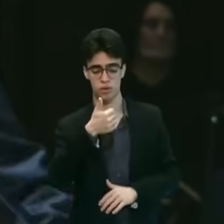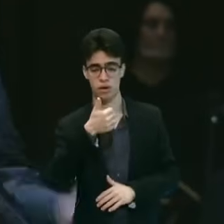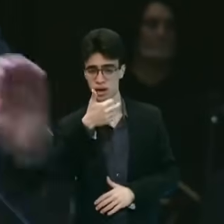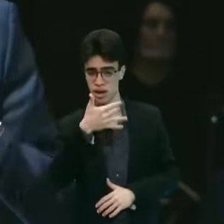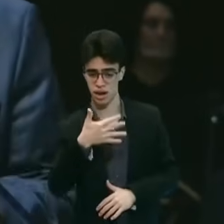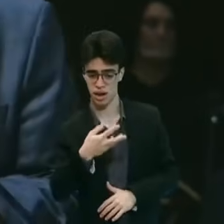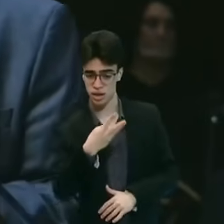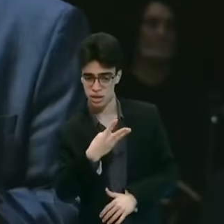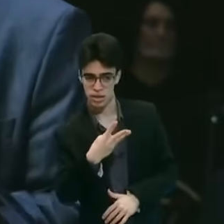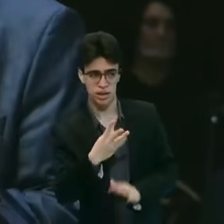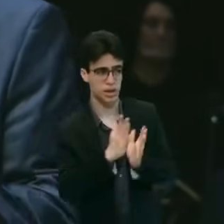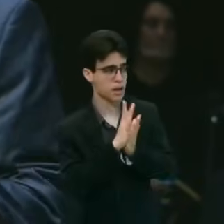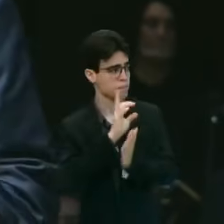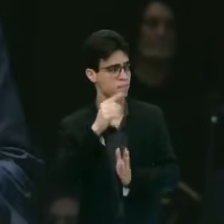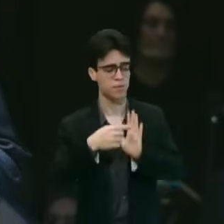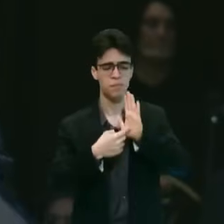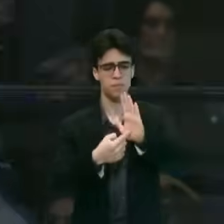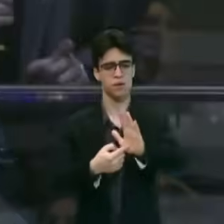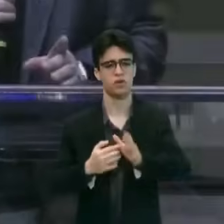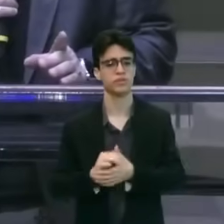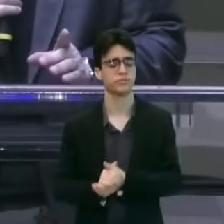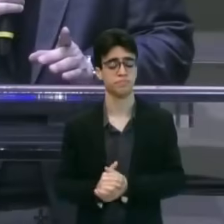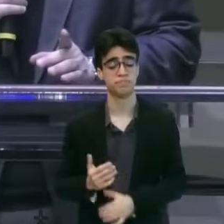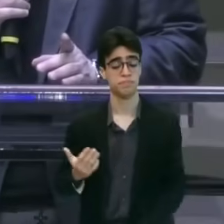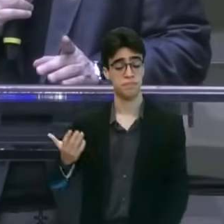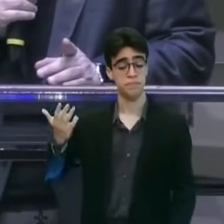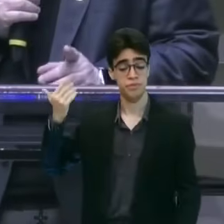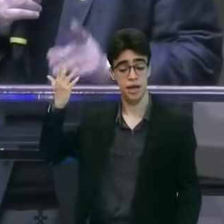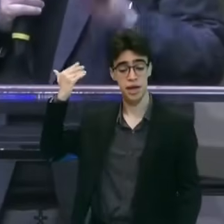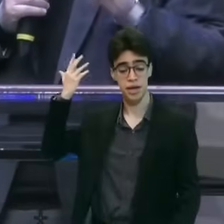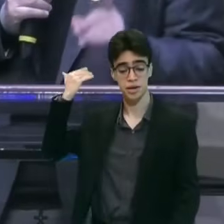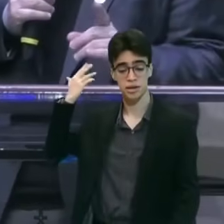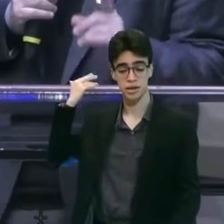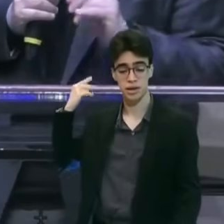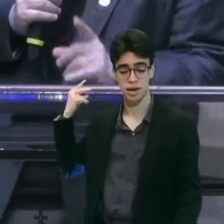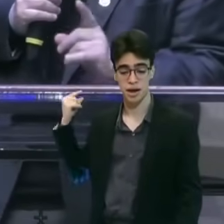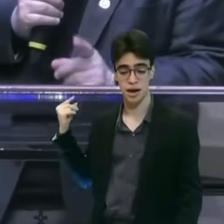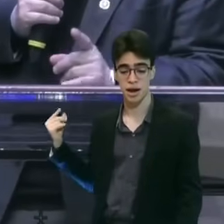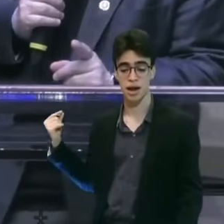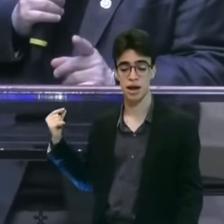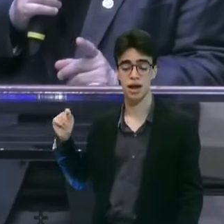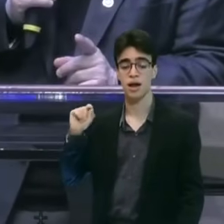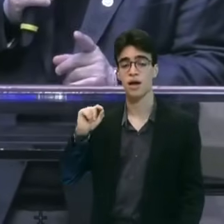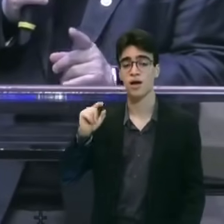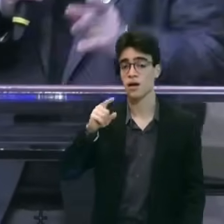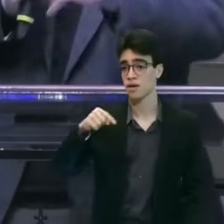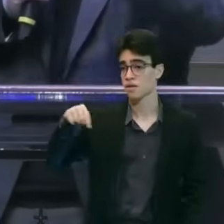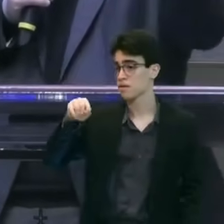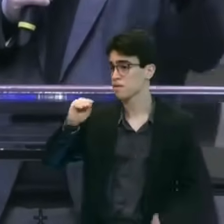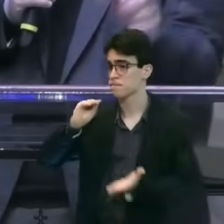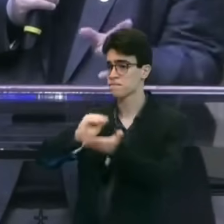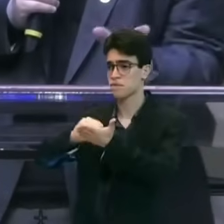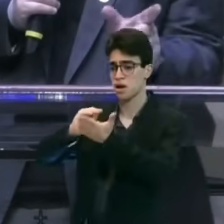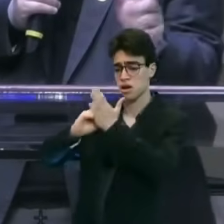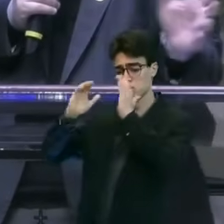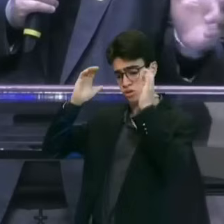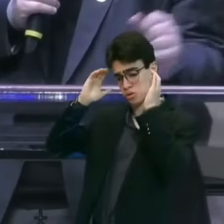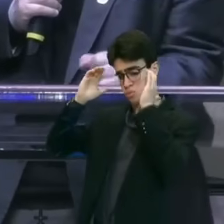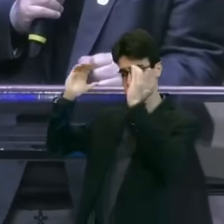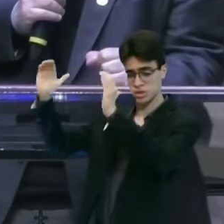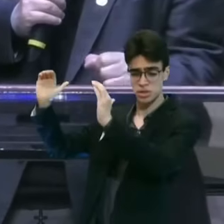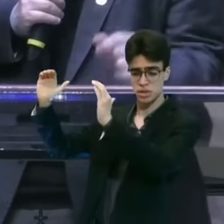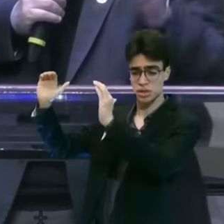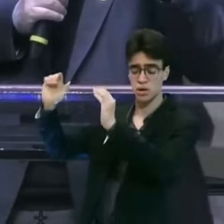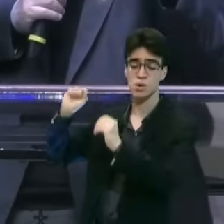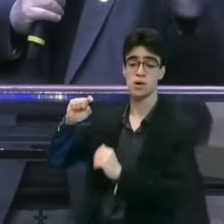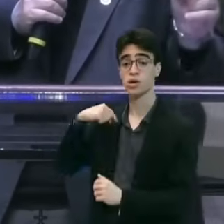a Bíblia diz assim: antigamente, por terem desobedecido a Deus, está falando de nós aqui que